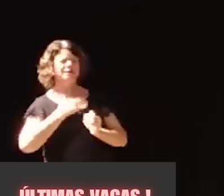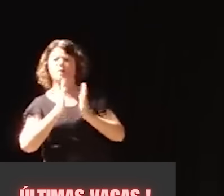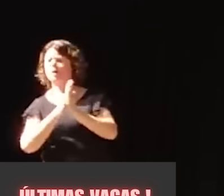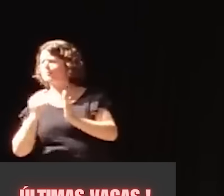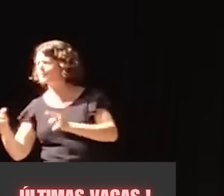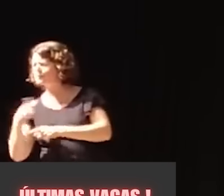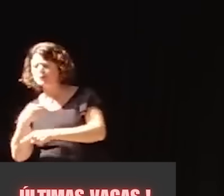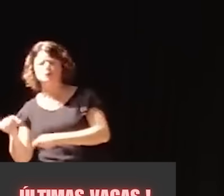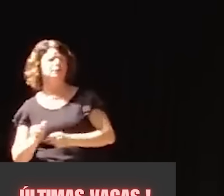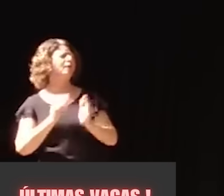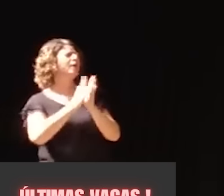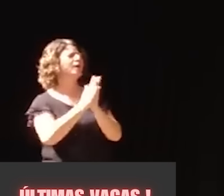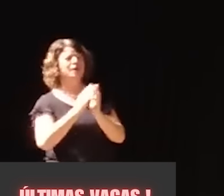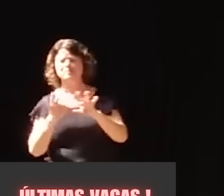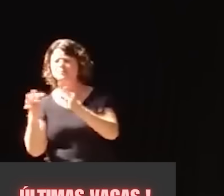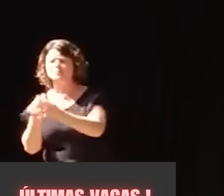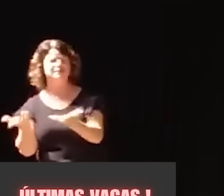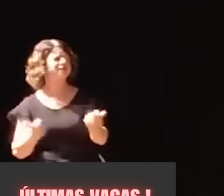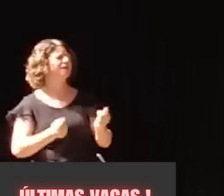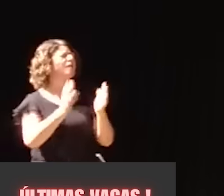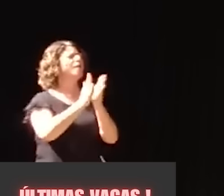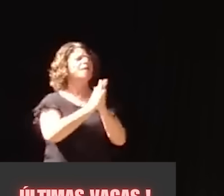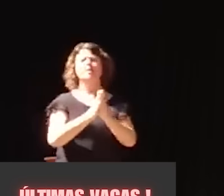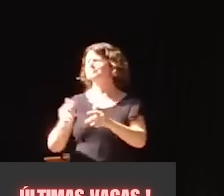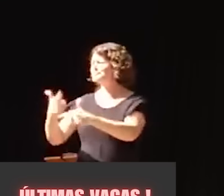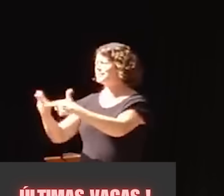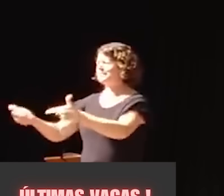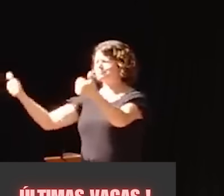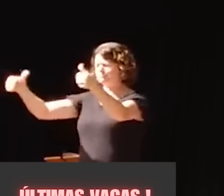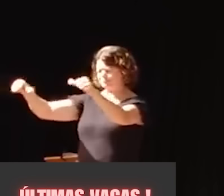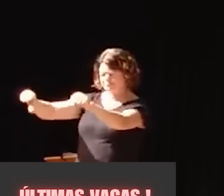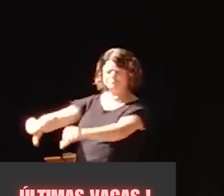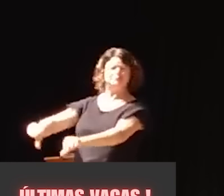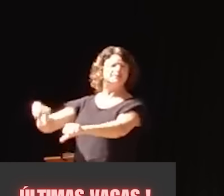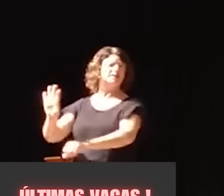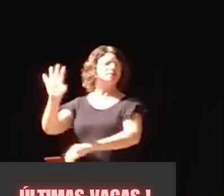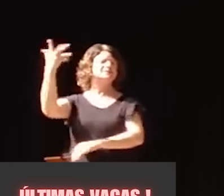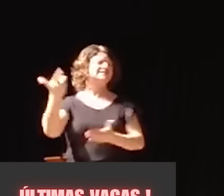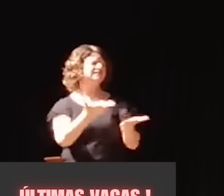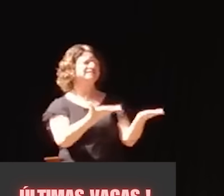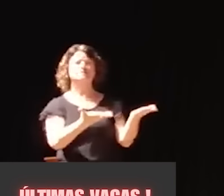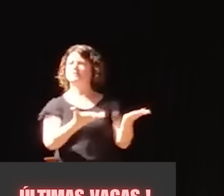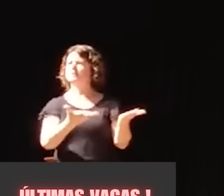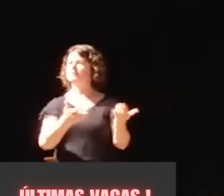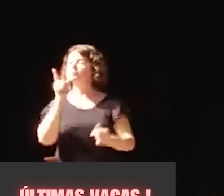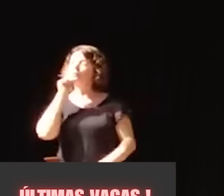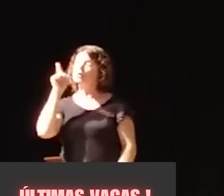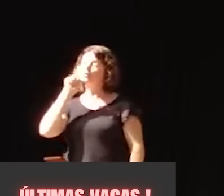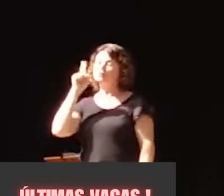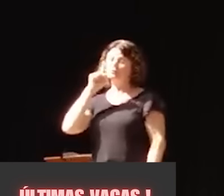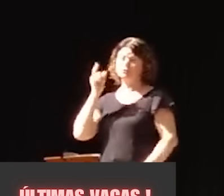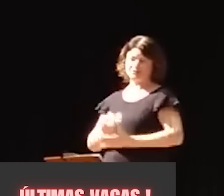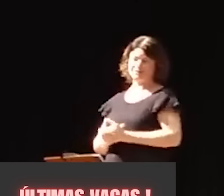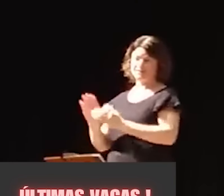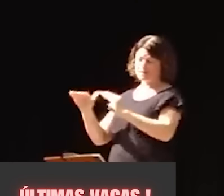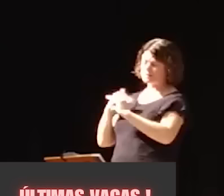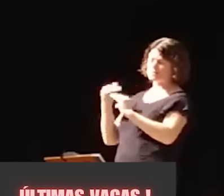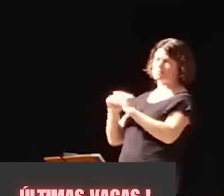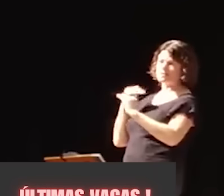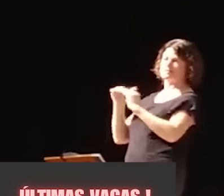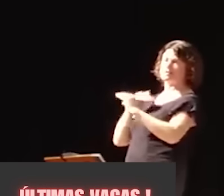ora pelo meu casamento Ora por uma desgraça para Que Deus traga o seu braço forte Traga de Volta